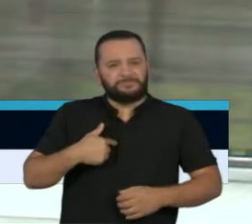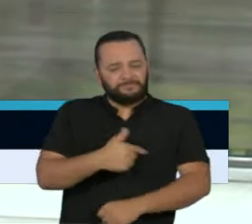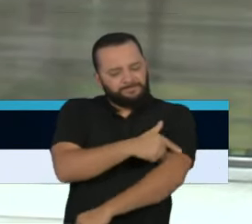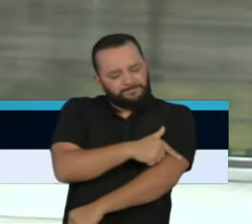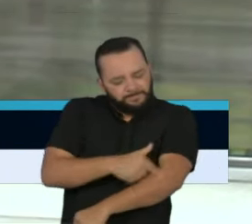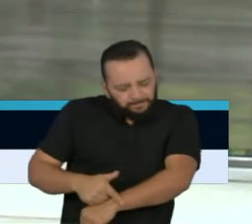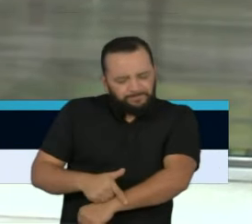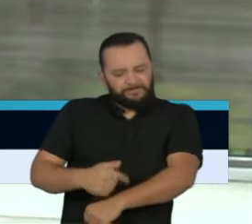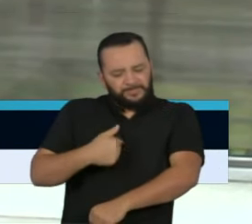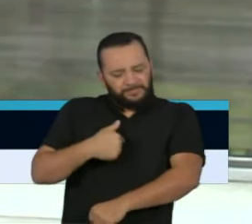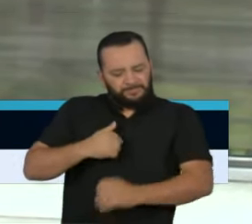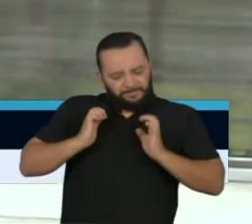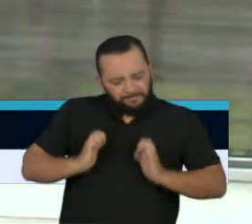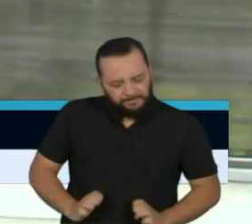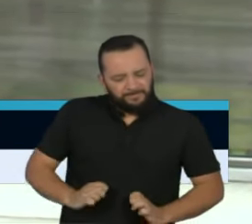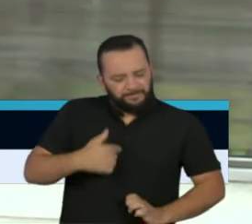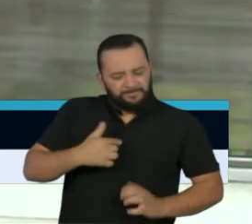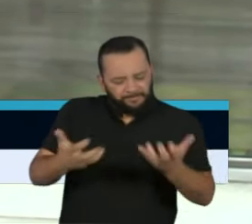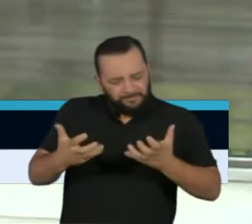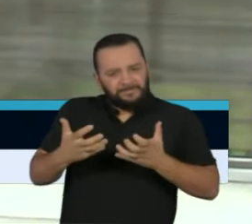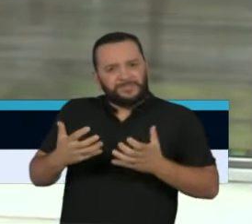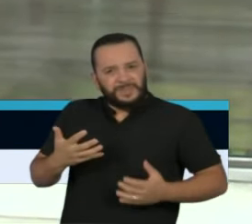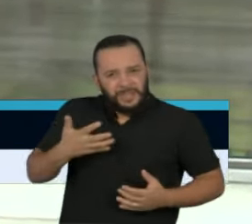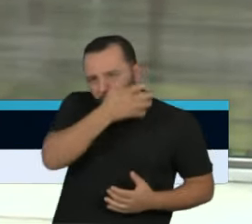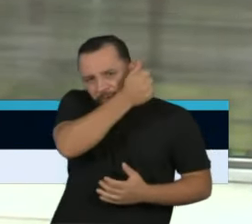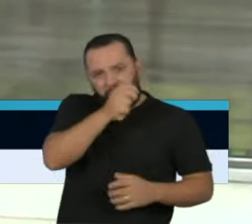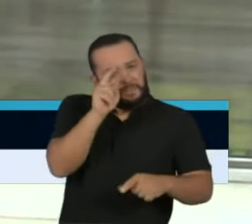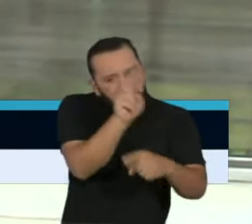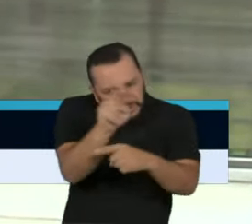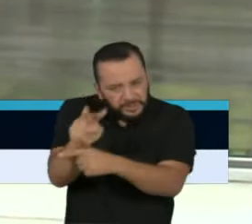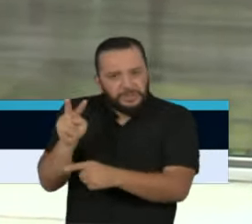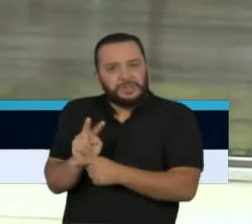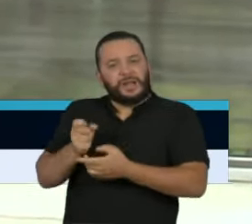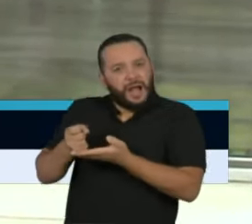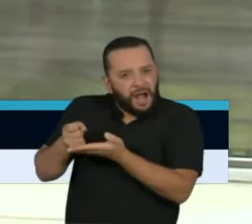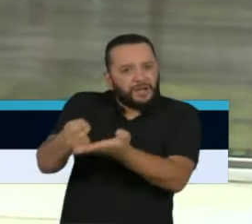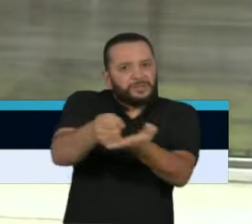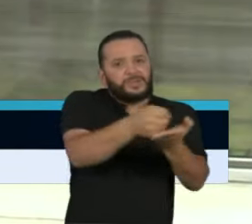quer salvar, que quer proteger e quer ajudar.